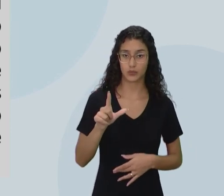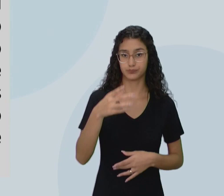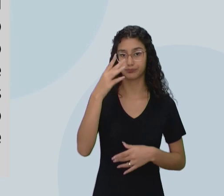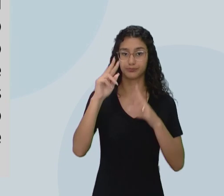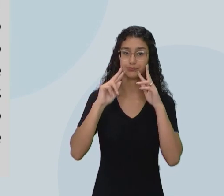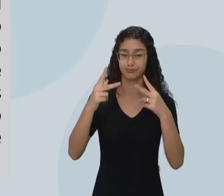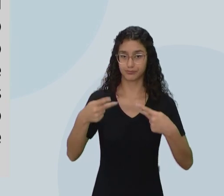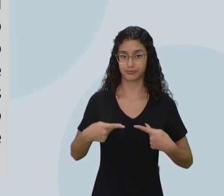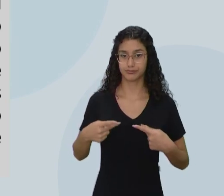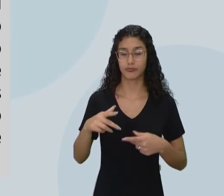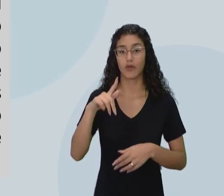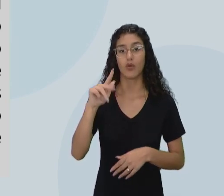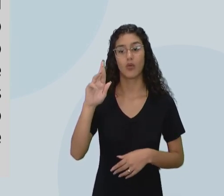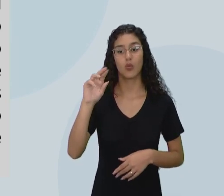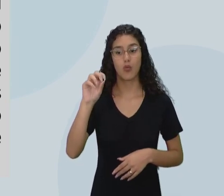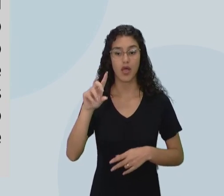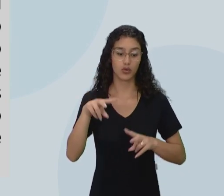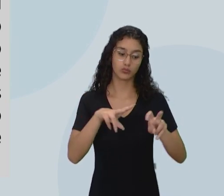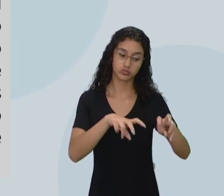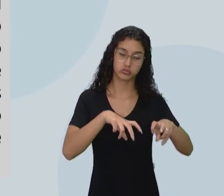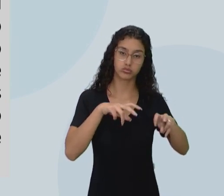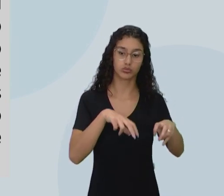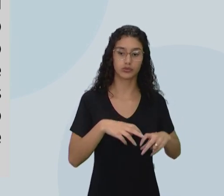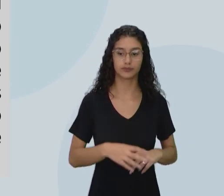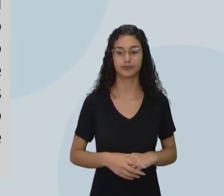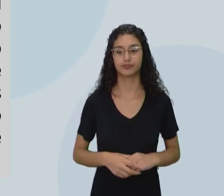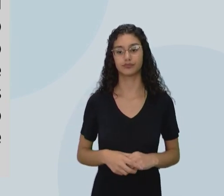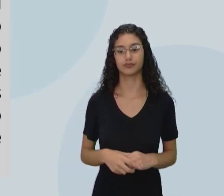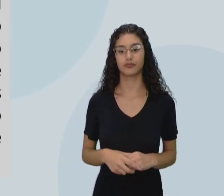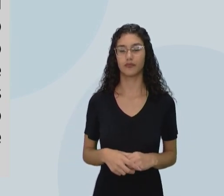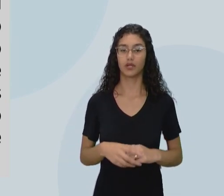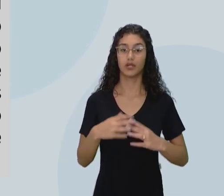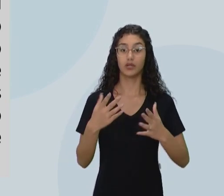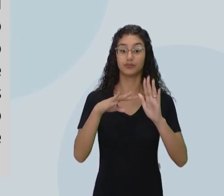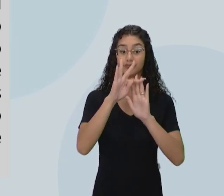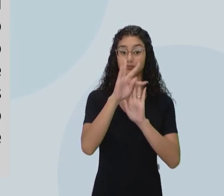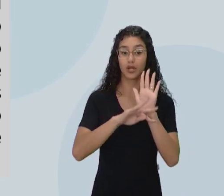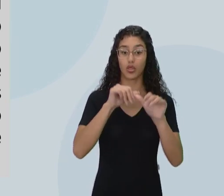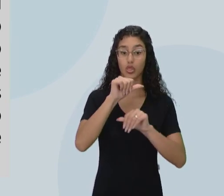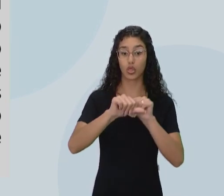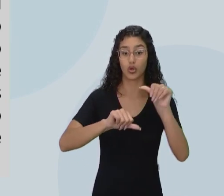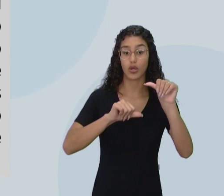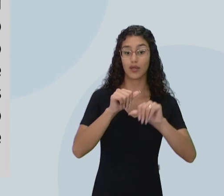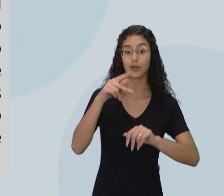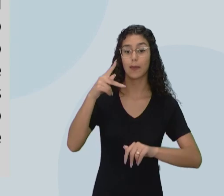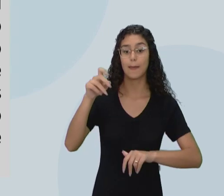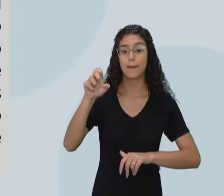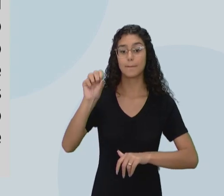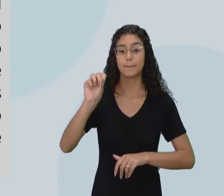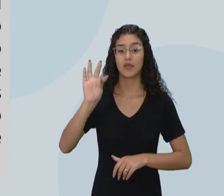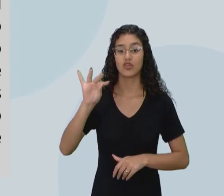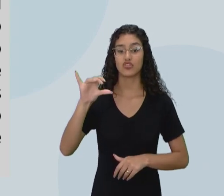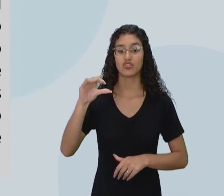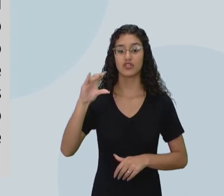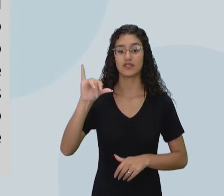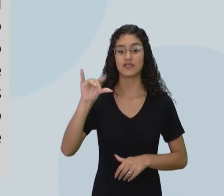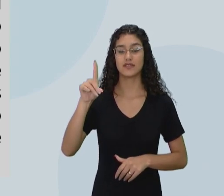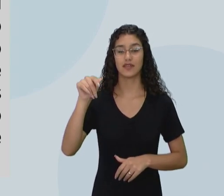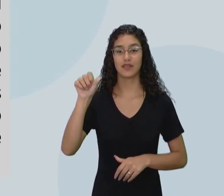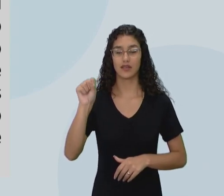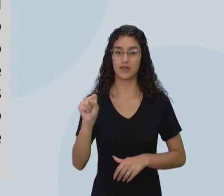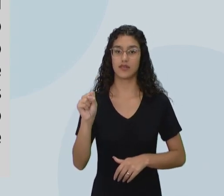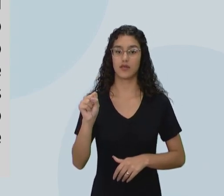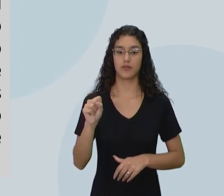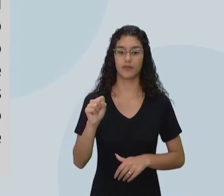humano. O agro, obviamente, tem a ver com a agrícola, né? E no seu texto, substituindo por pesticidas, ou seja,